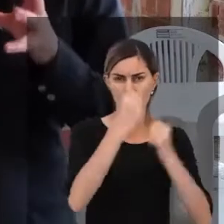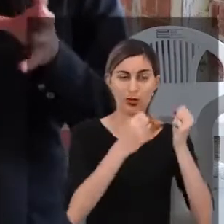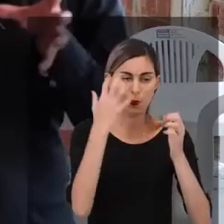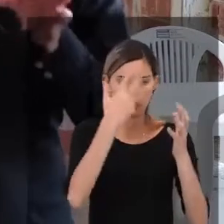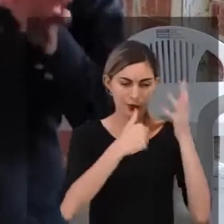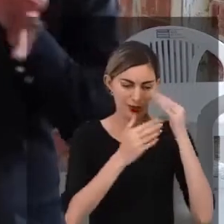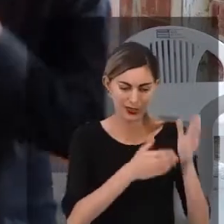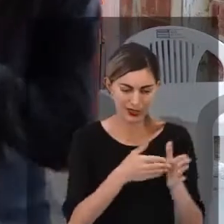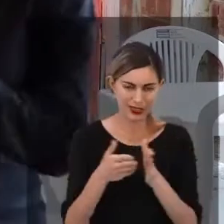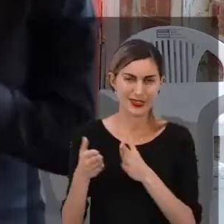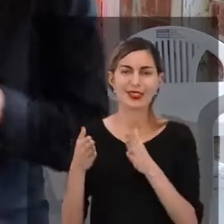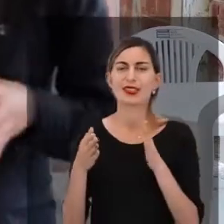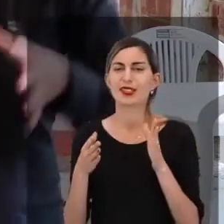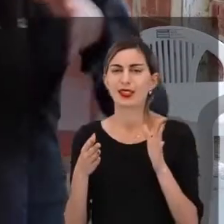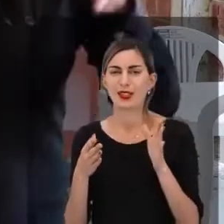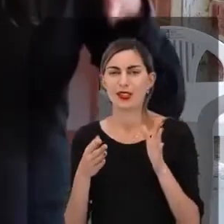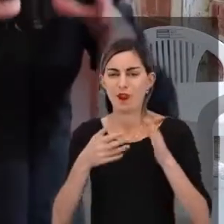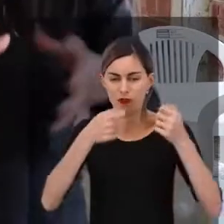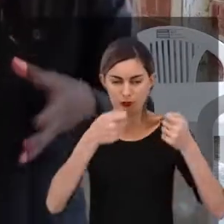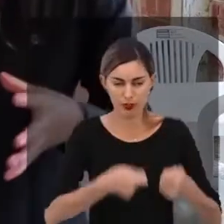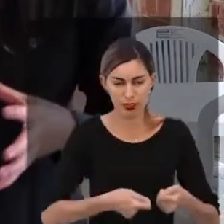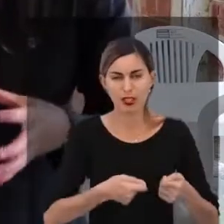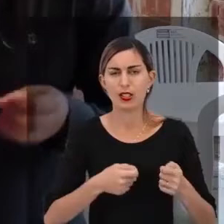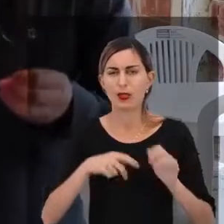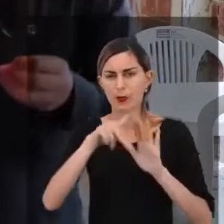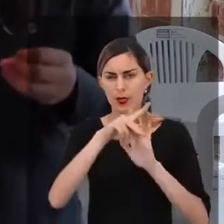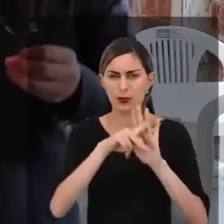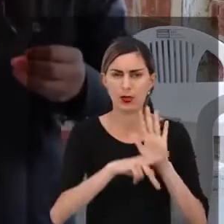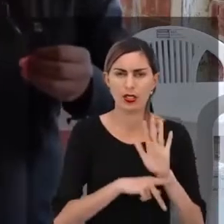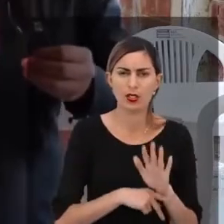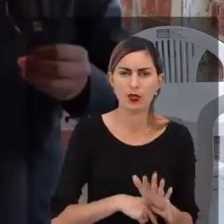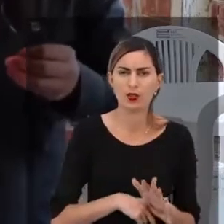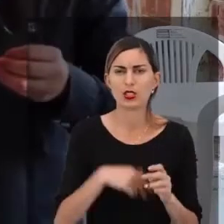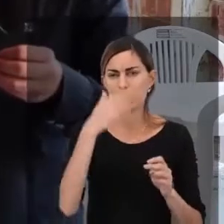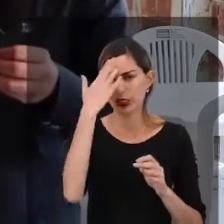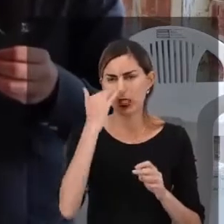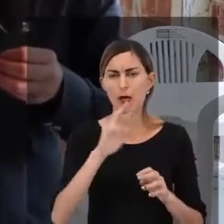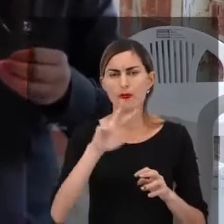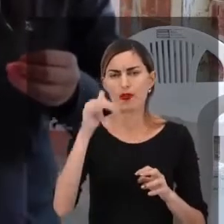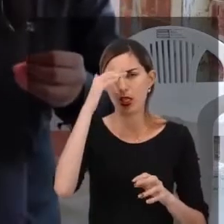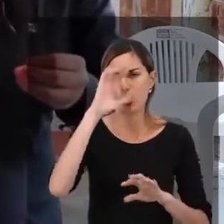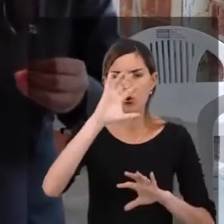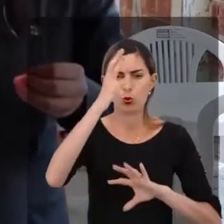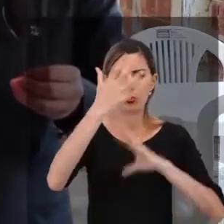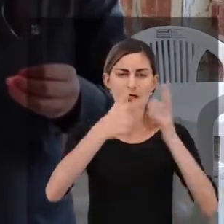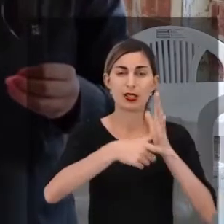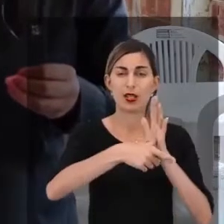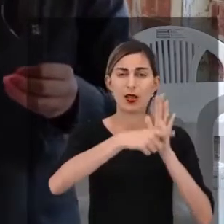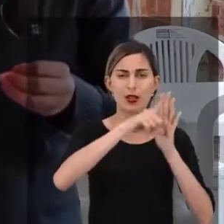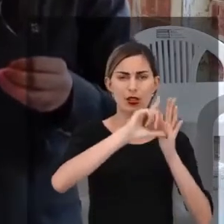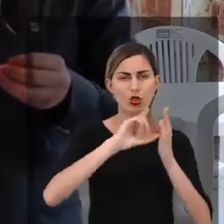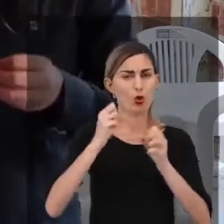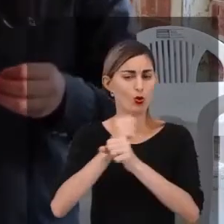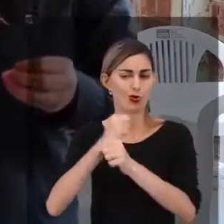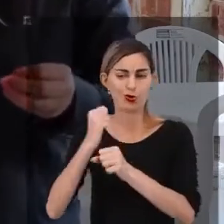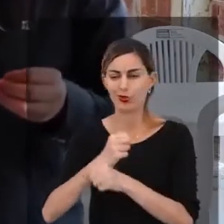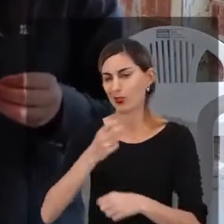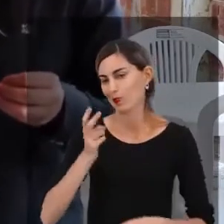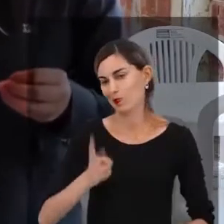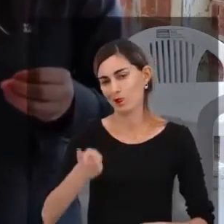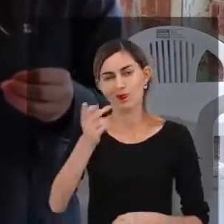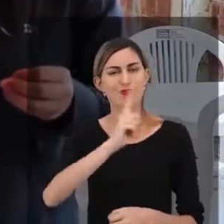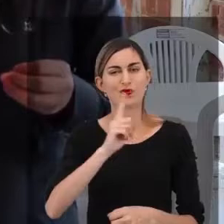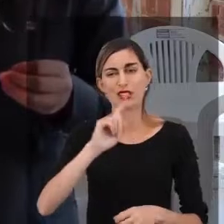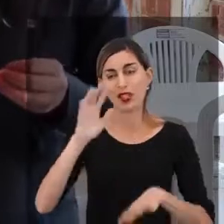né? Na indústria é tudo bonitinho. Um piso firme, né? É uma coisa firme, é planejado, você sabe que vai acontecer com muito tempo de antecedência, em obra